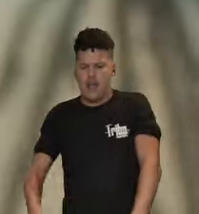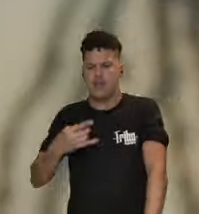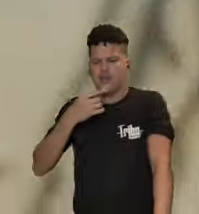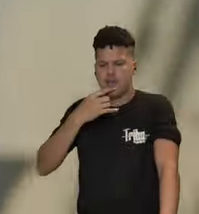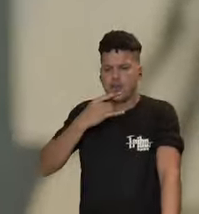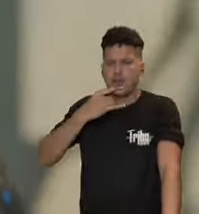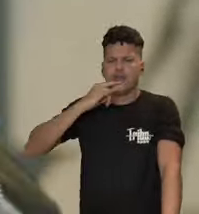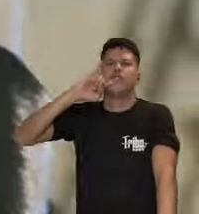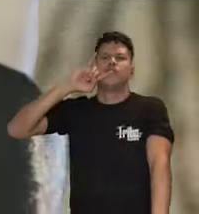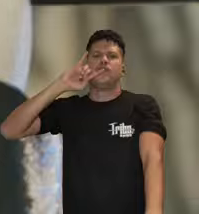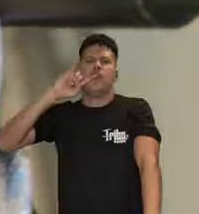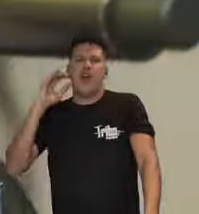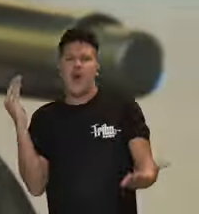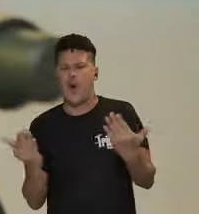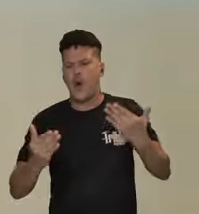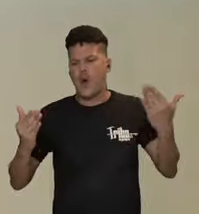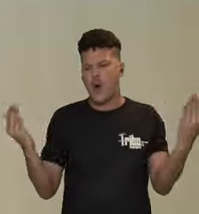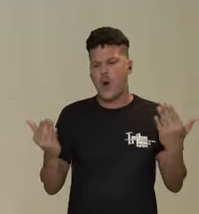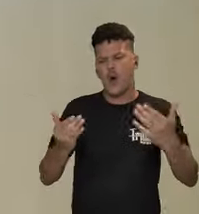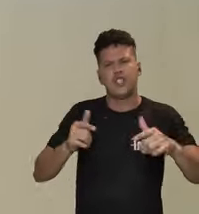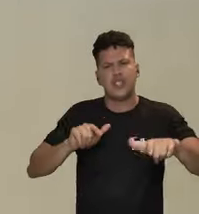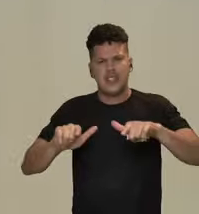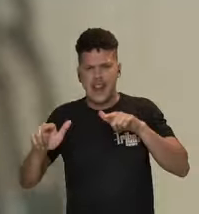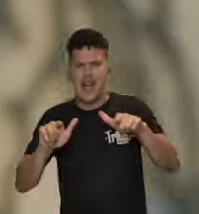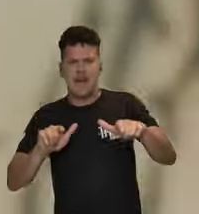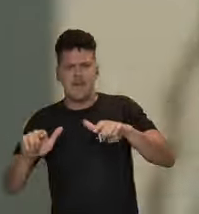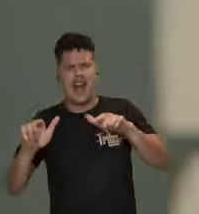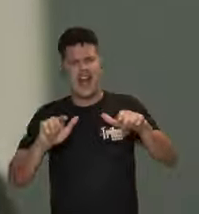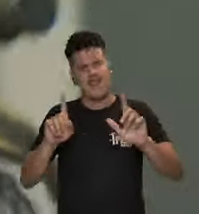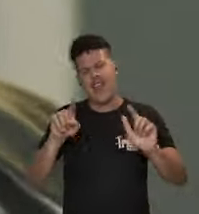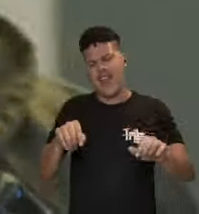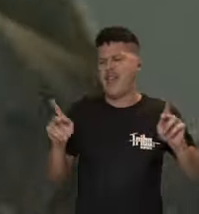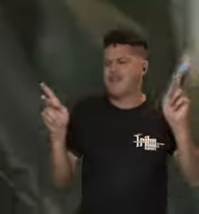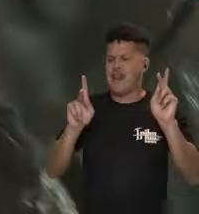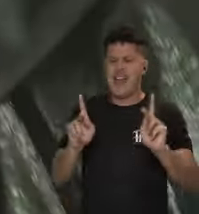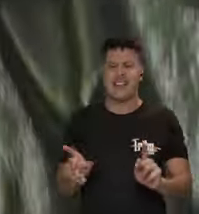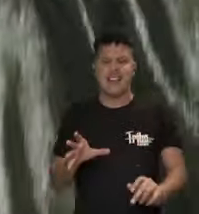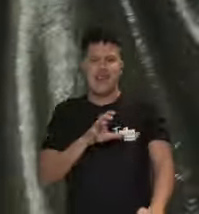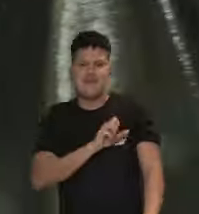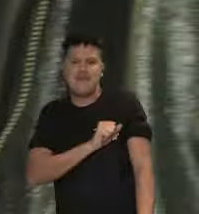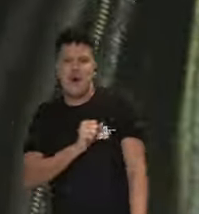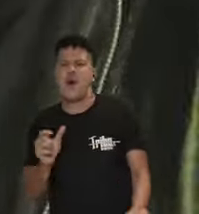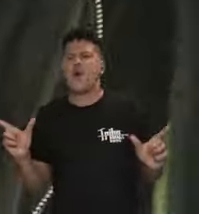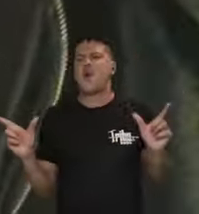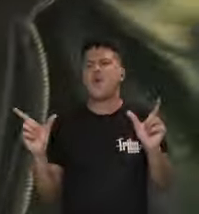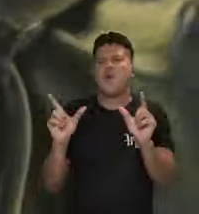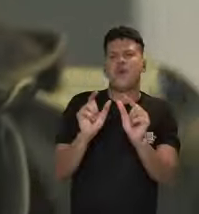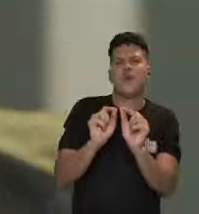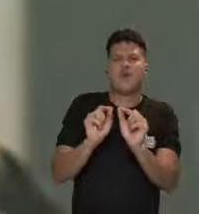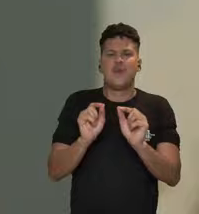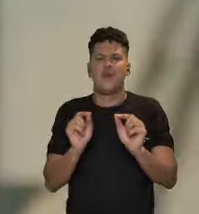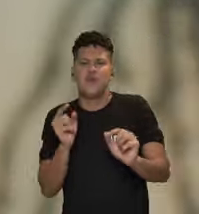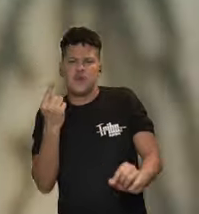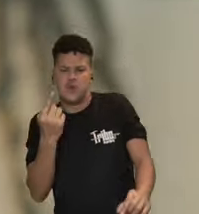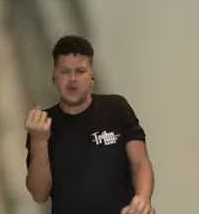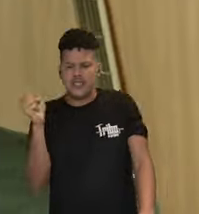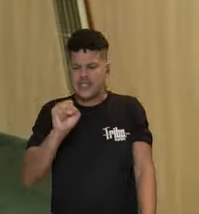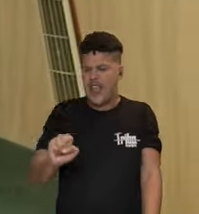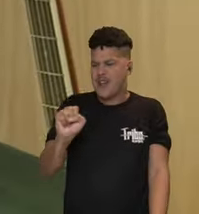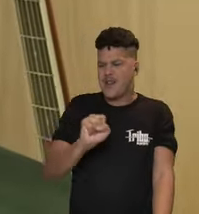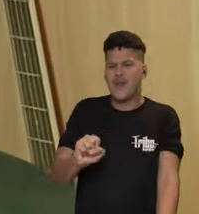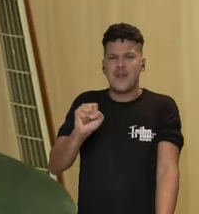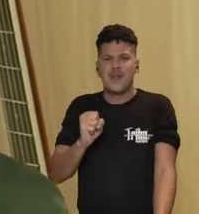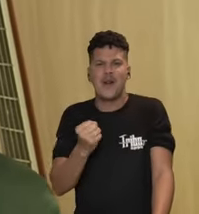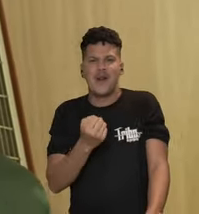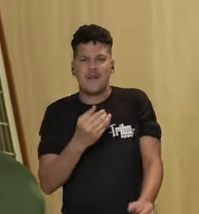hoje o corre da quadrilha é paz e amor. Noites de lombra se resumem em um segundo. Pra cada noite um